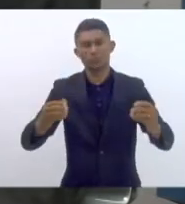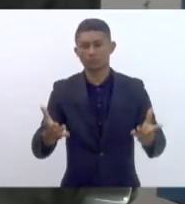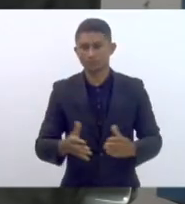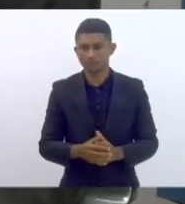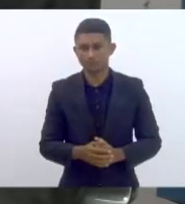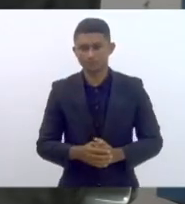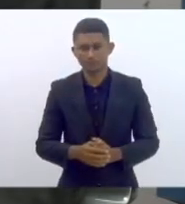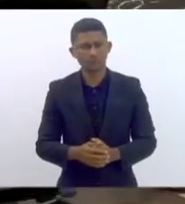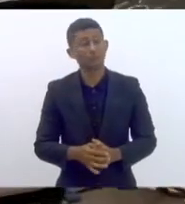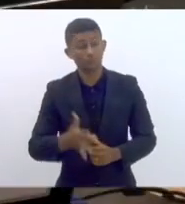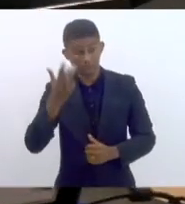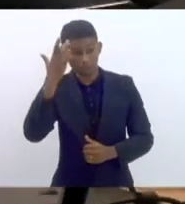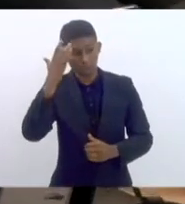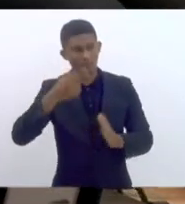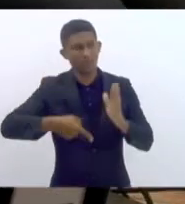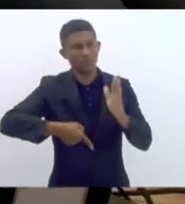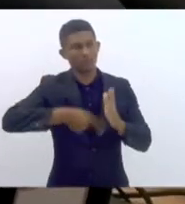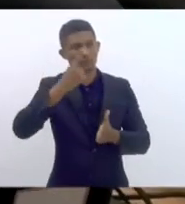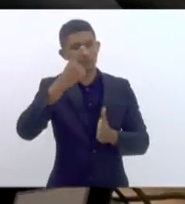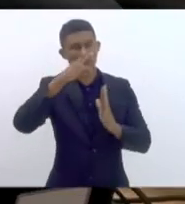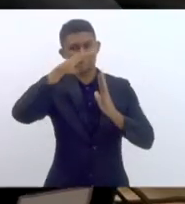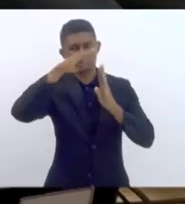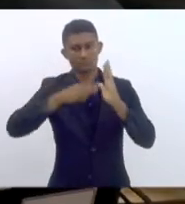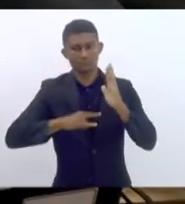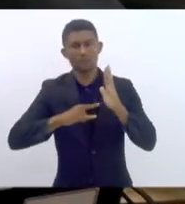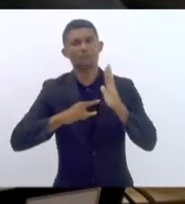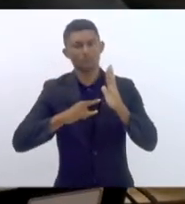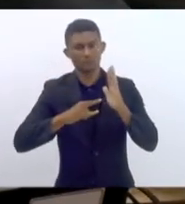me engano, acho que no primeiro ofício, eu posso estar enganado, a gente